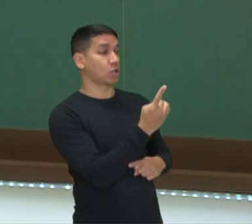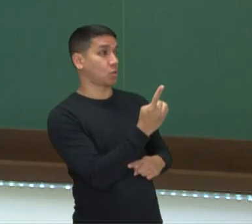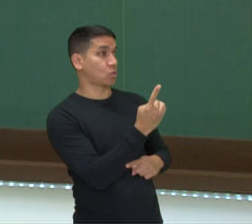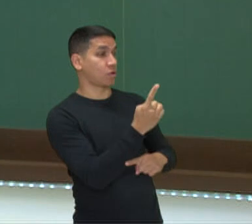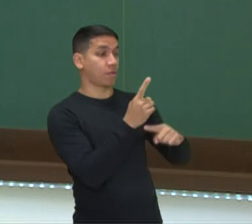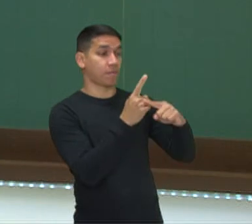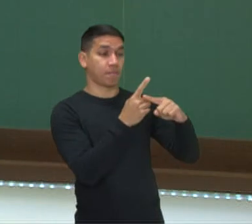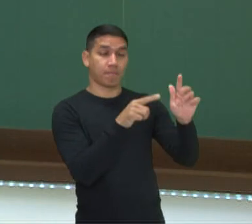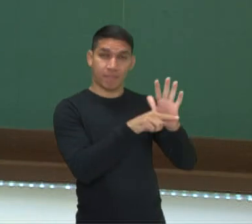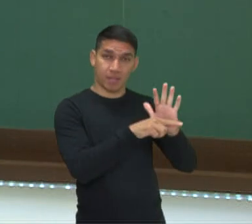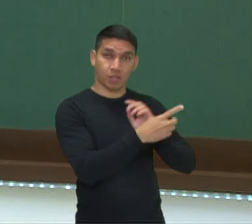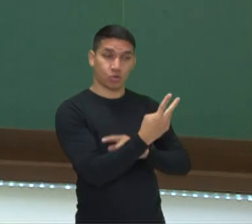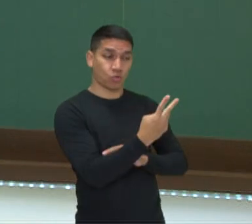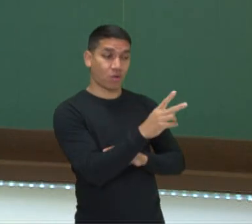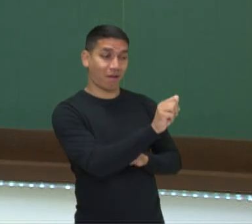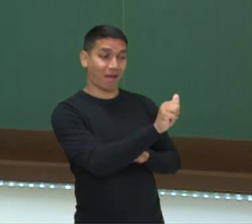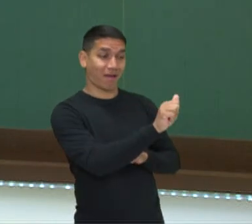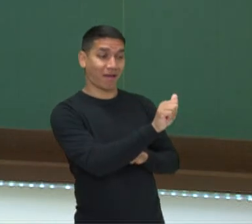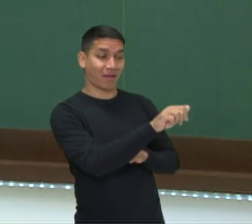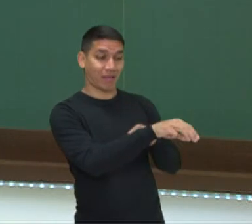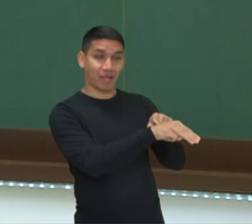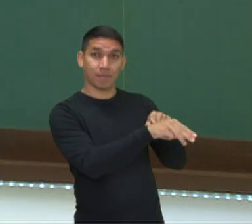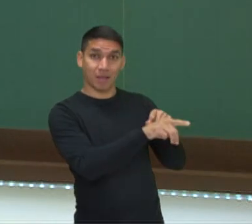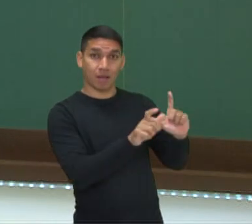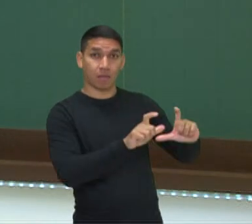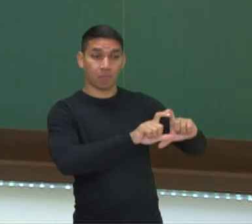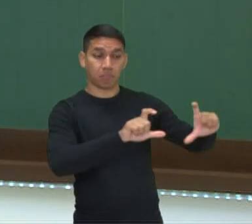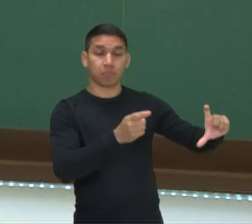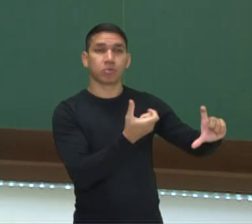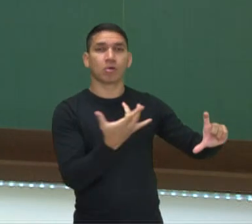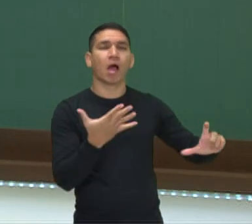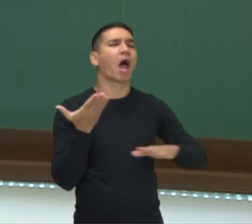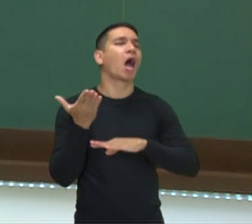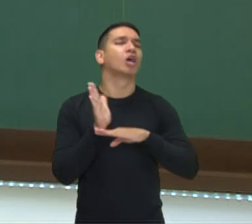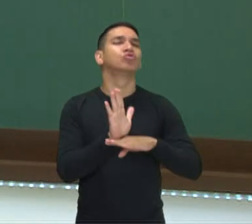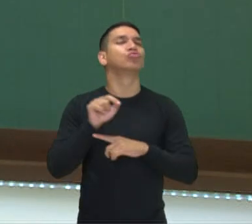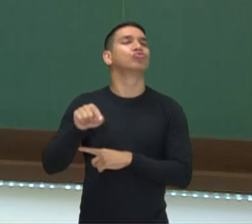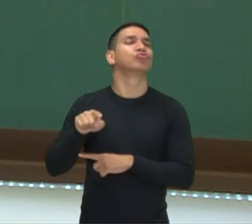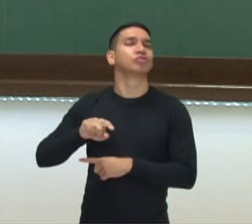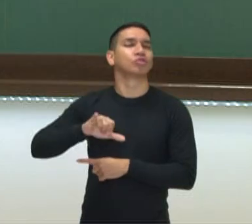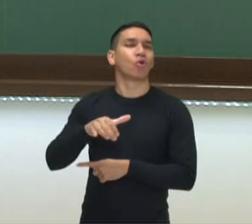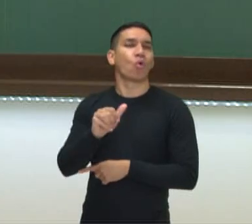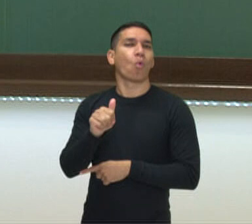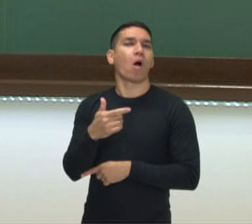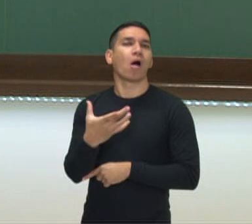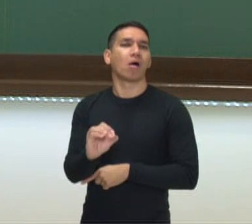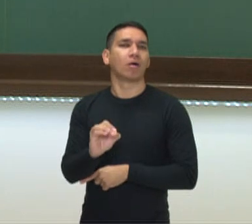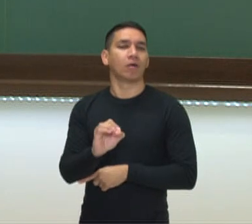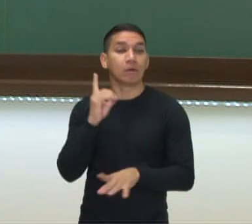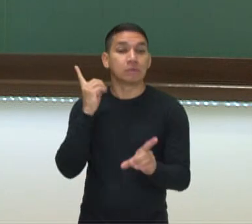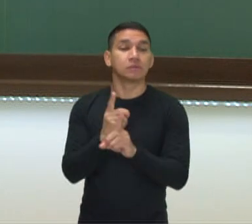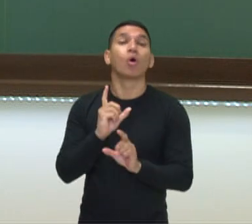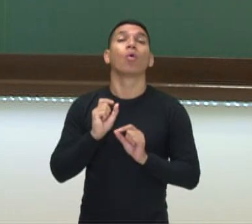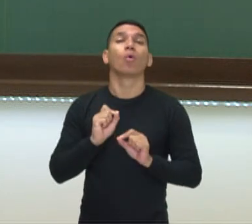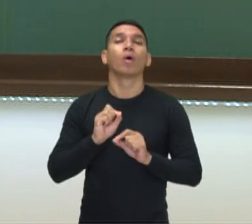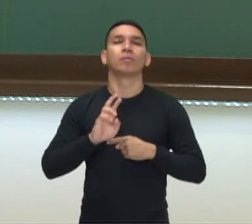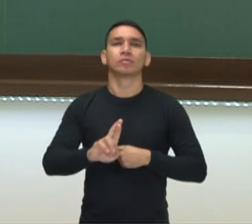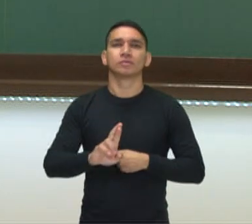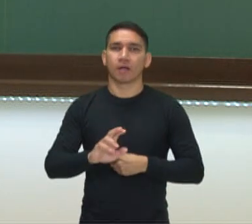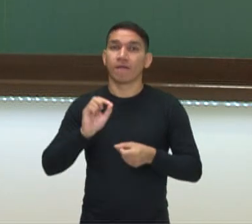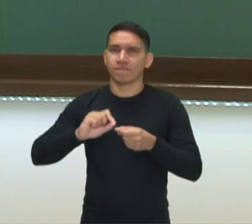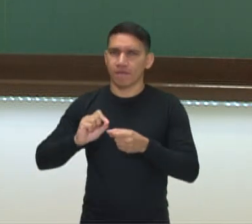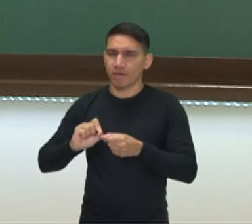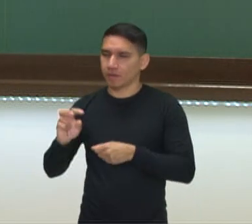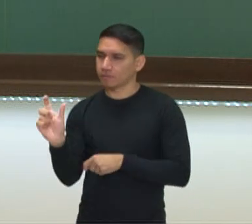2am polinômio, tá? Ajude o João a descobrir essa resposta. Aplique a propriedade